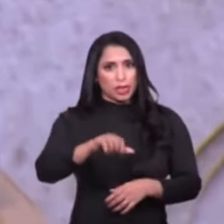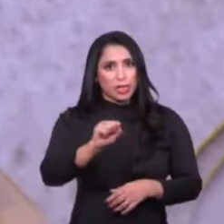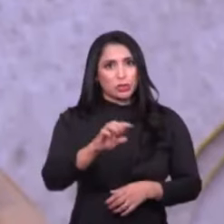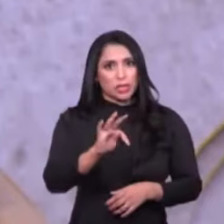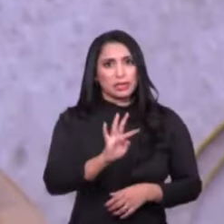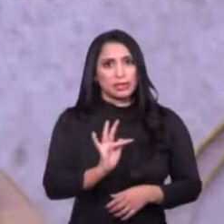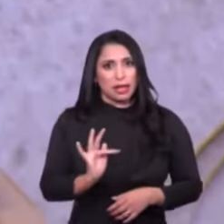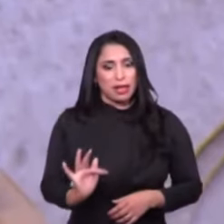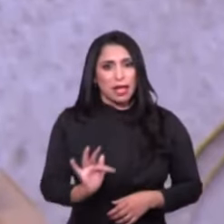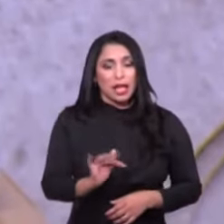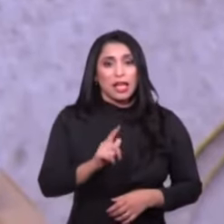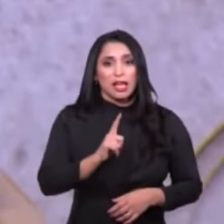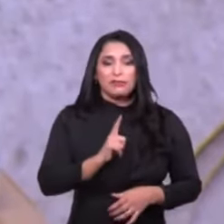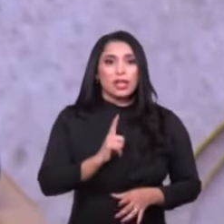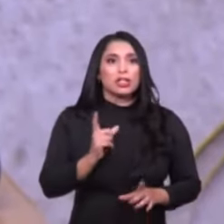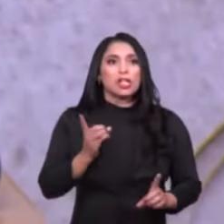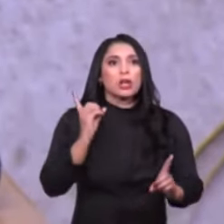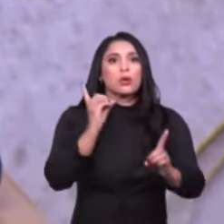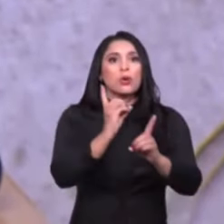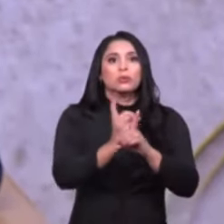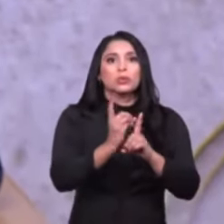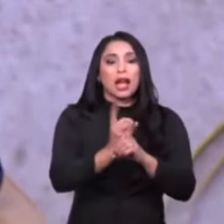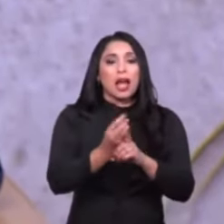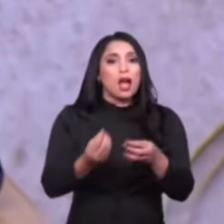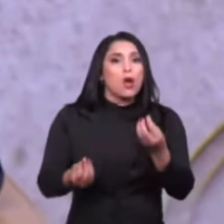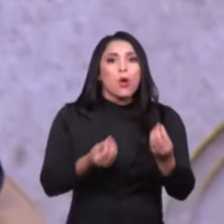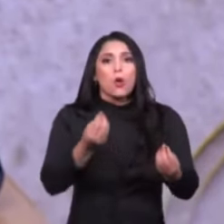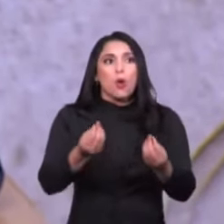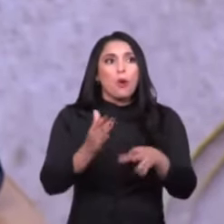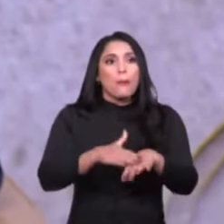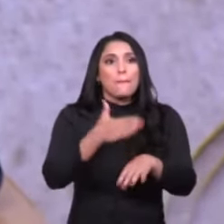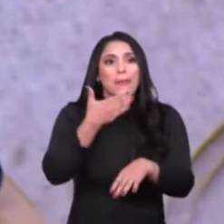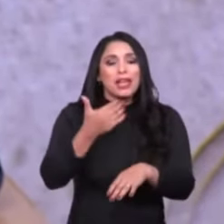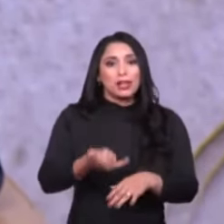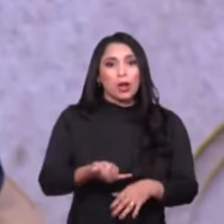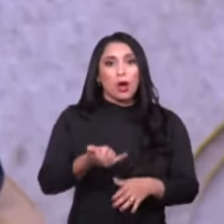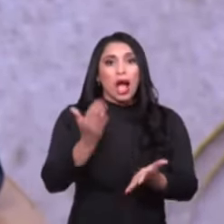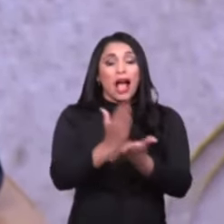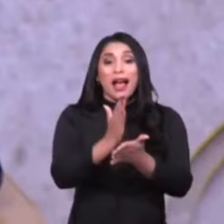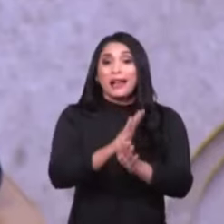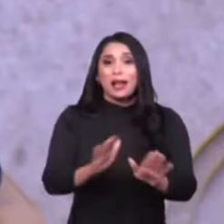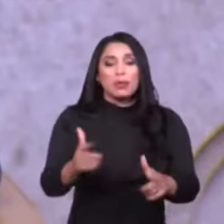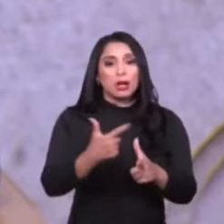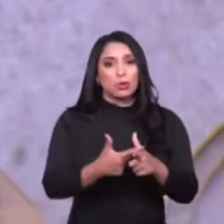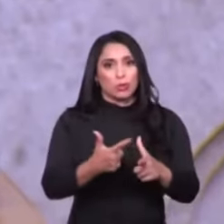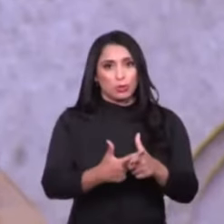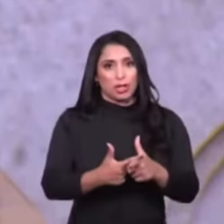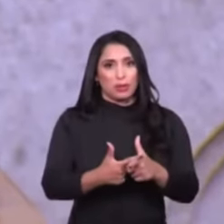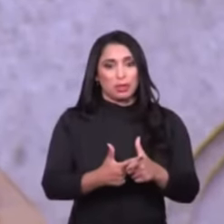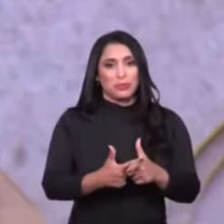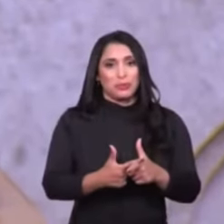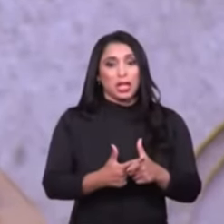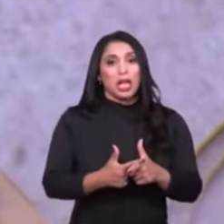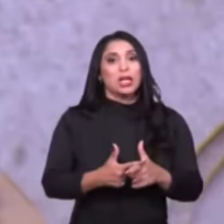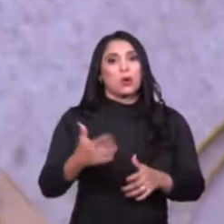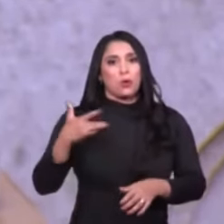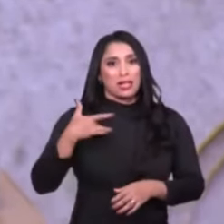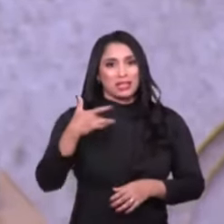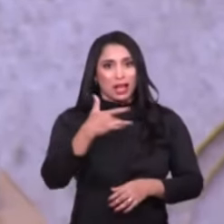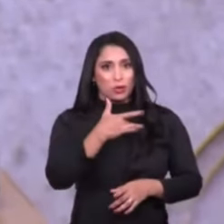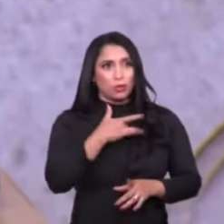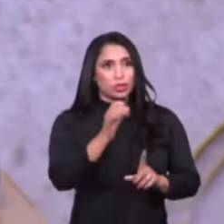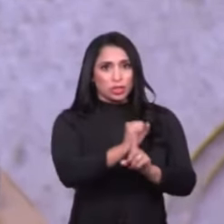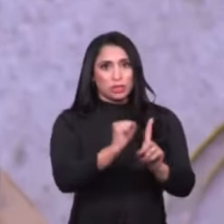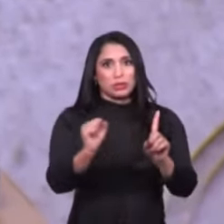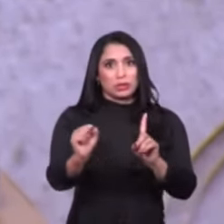maneira mais eficaz de lidar com esse problema, de modo a proteger a saúde pública e